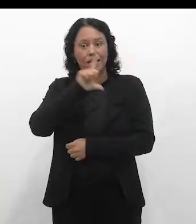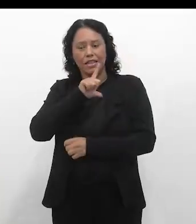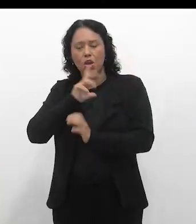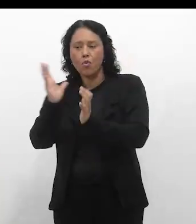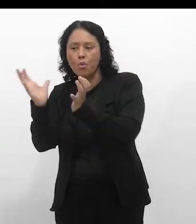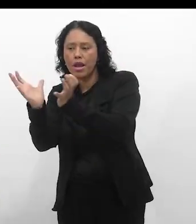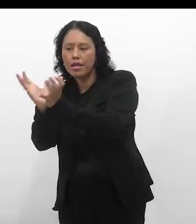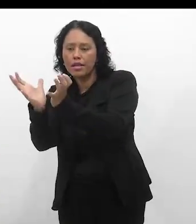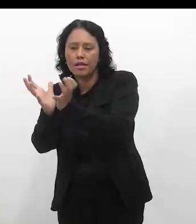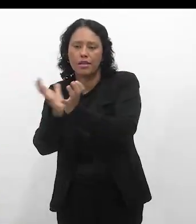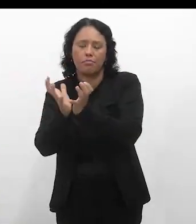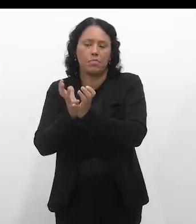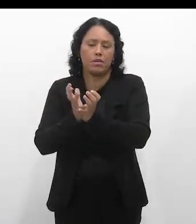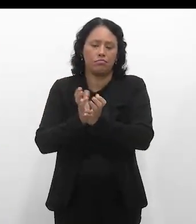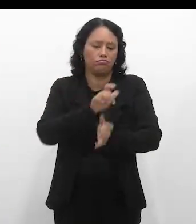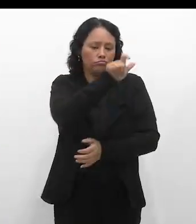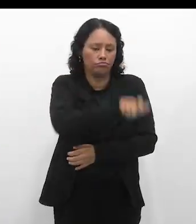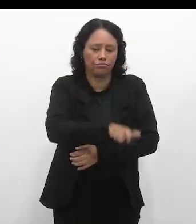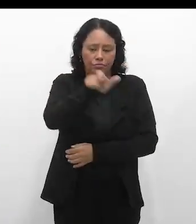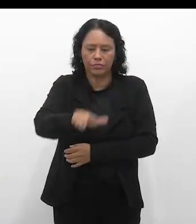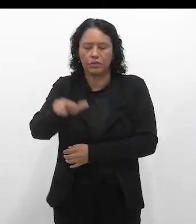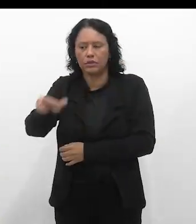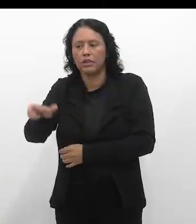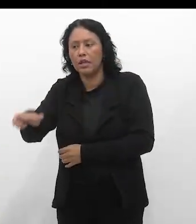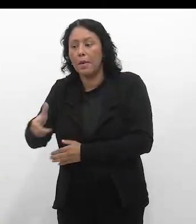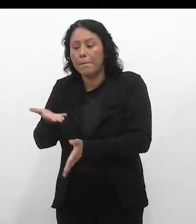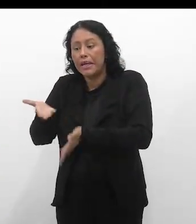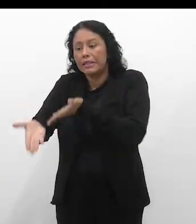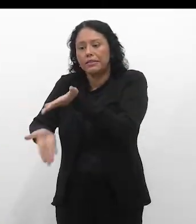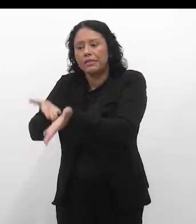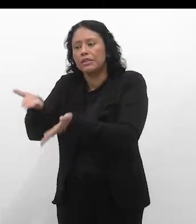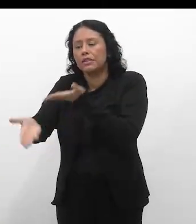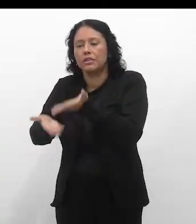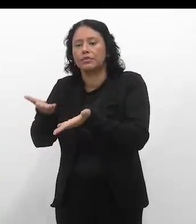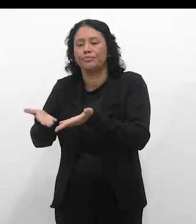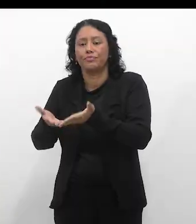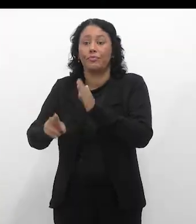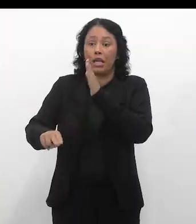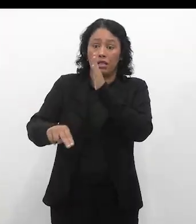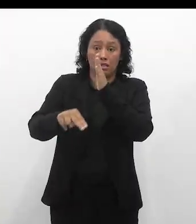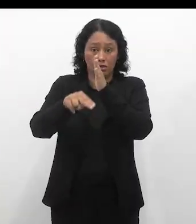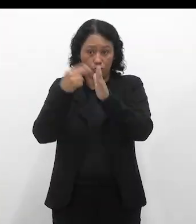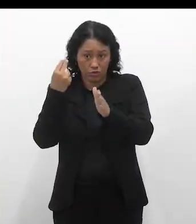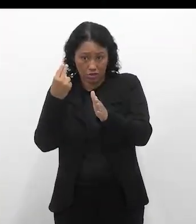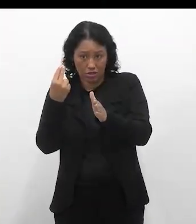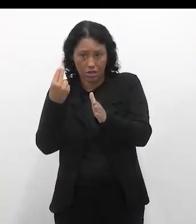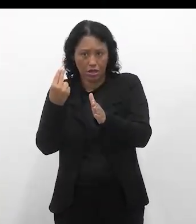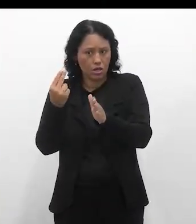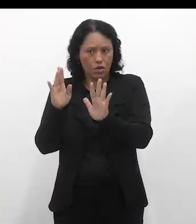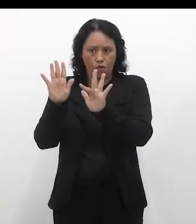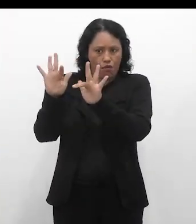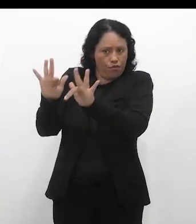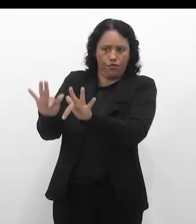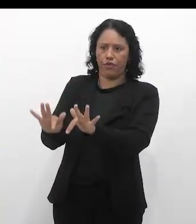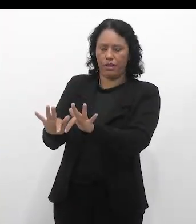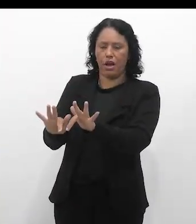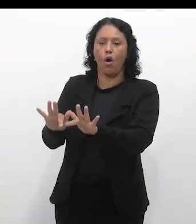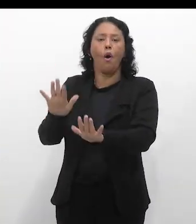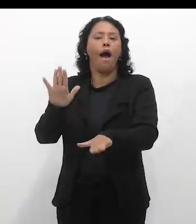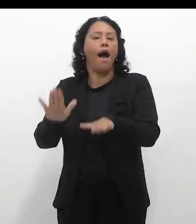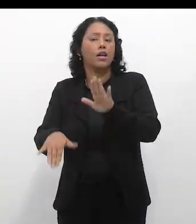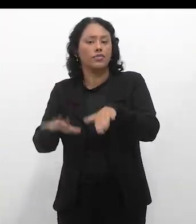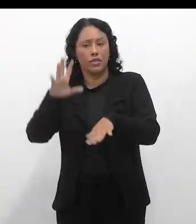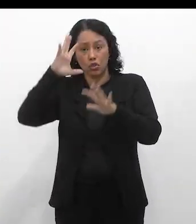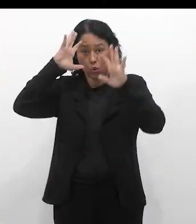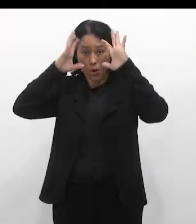também. Então, ele tem uma equipe para tratar, porque a cirurgia ela ajuda sim, mas ela não é, às vezes, o ponto final da